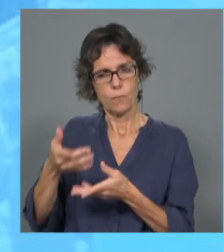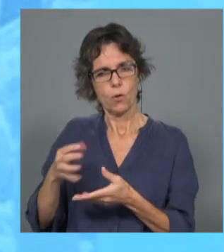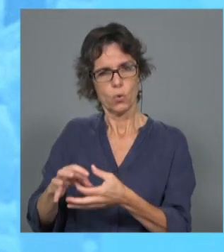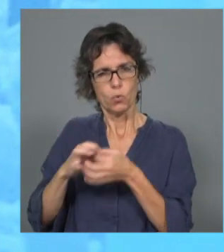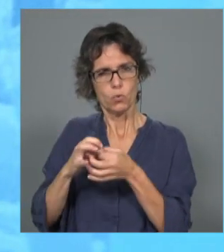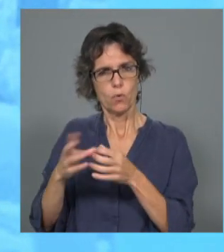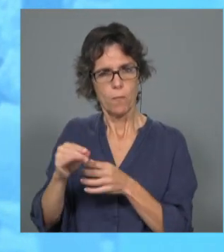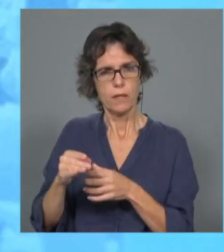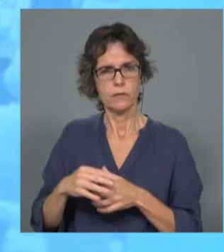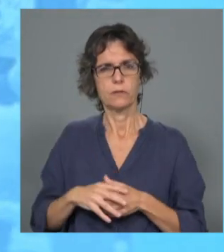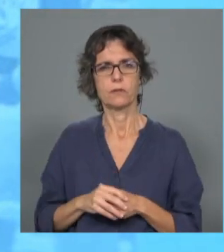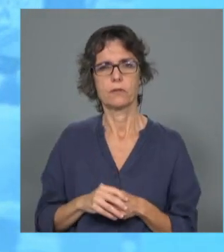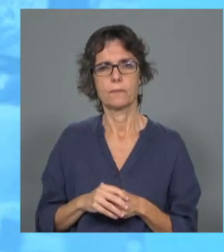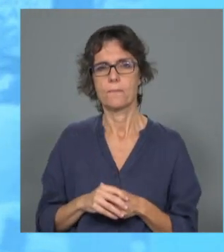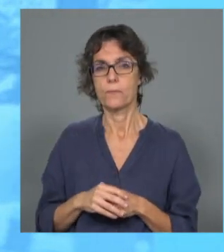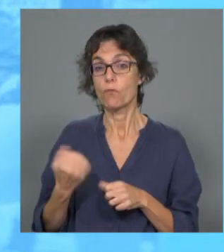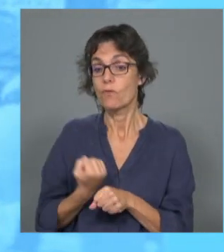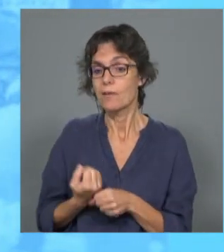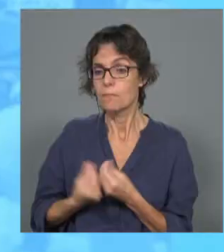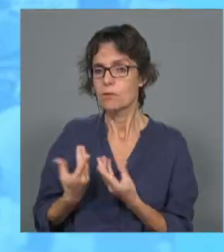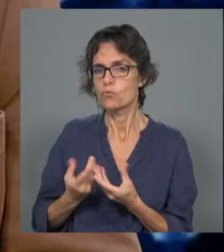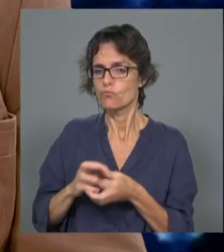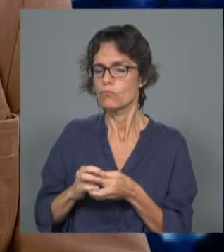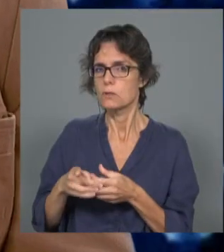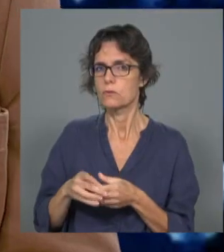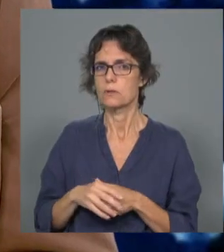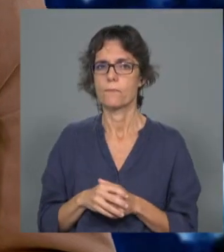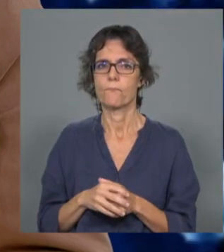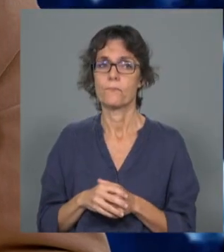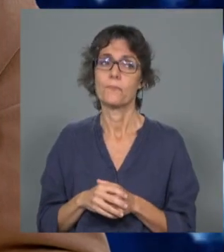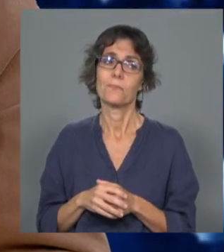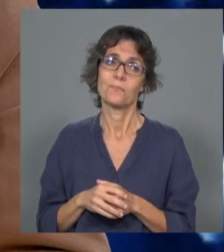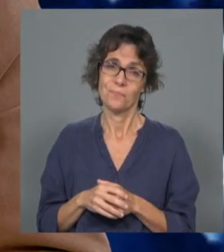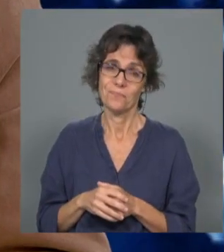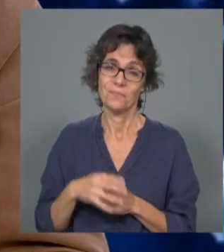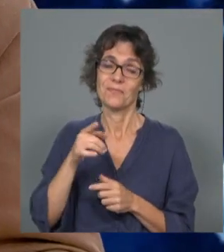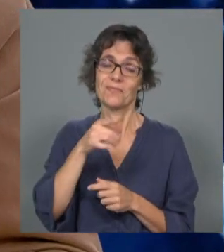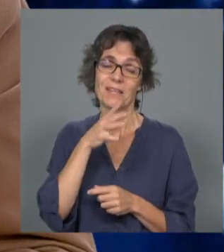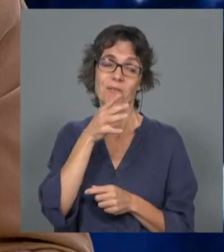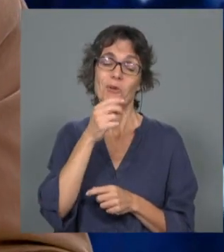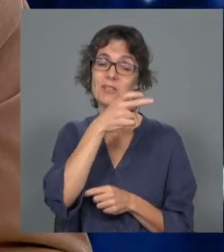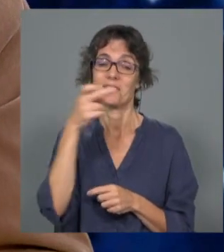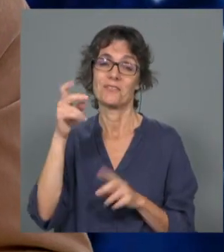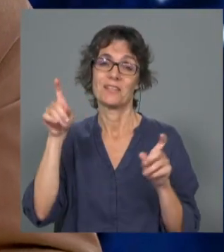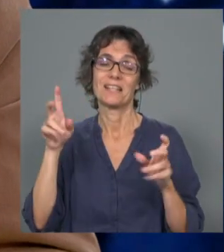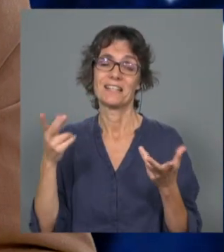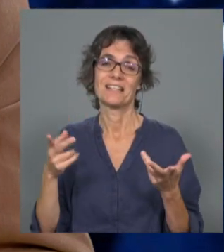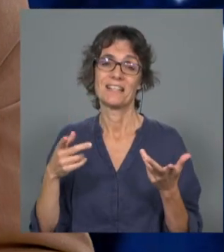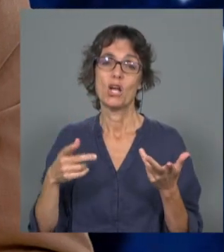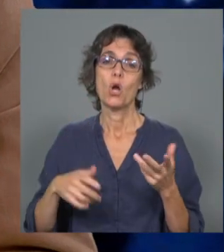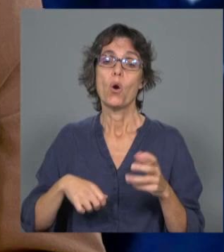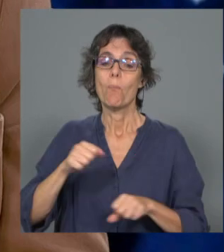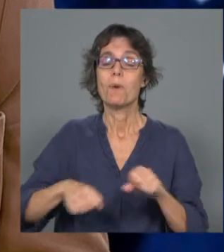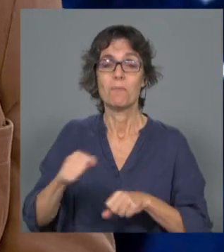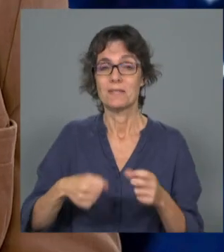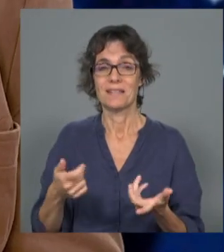tinha? Trabalhar essa coesão? É aquela imagem que se diz que uma bicicleta anda melhor, mais depressa do que devagar. Uma bicicleta